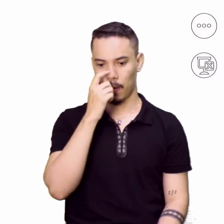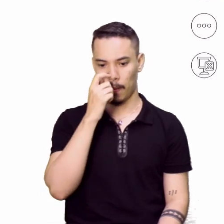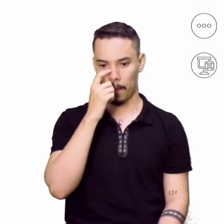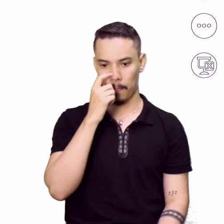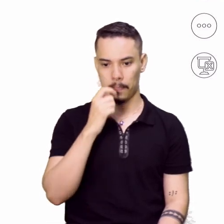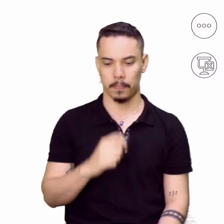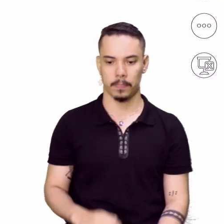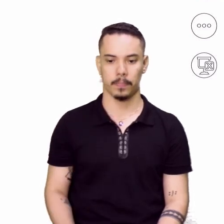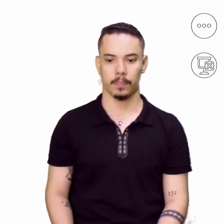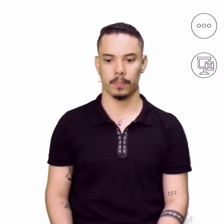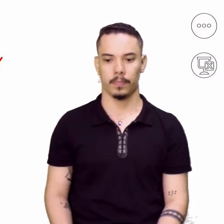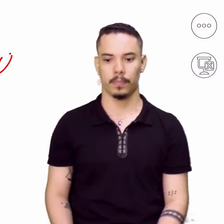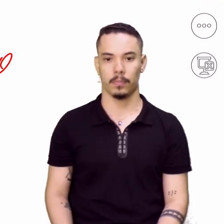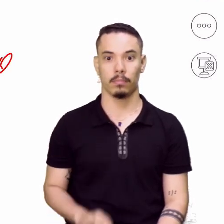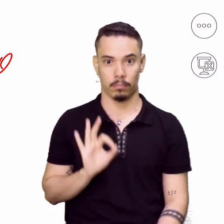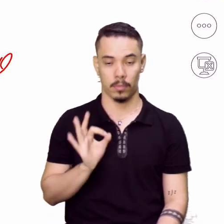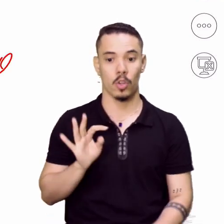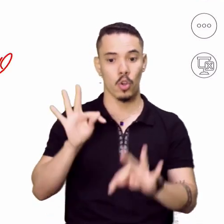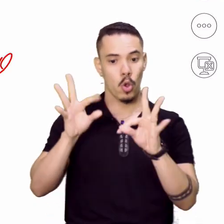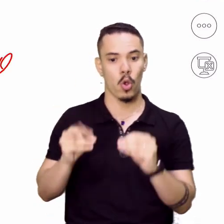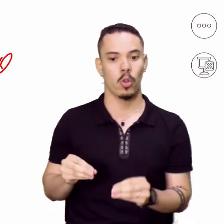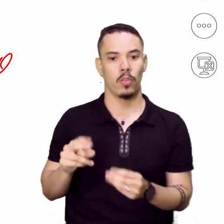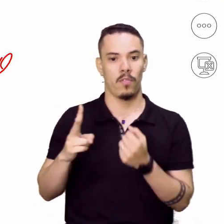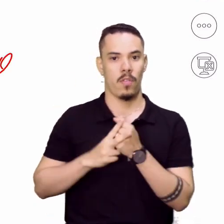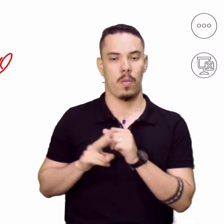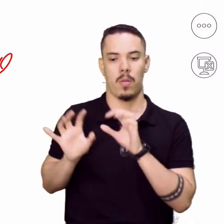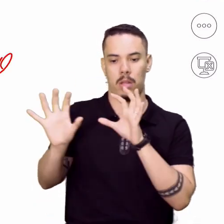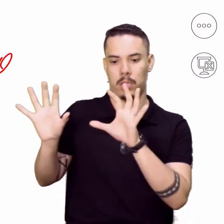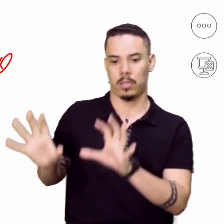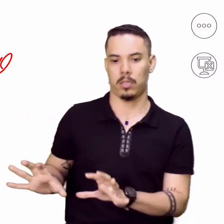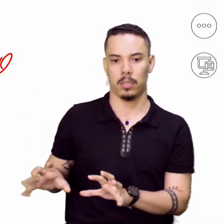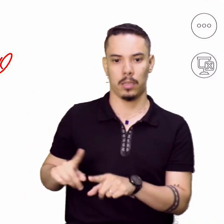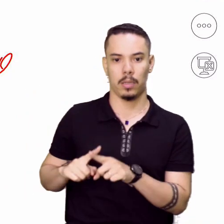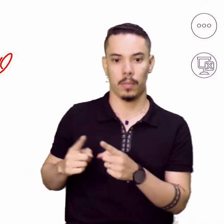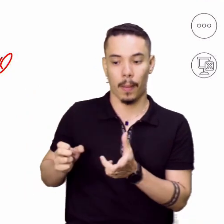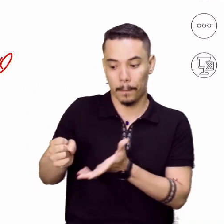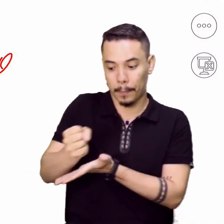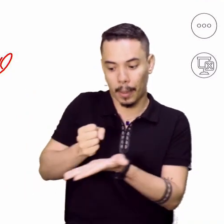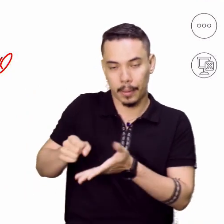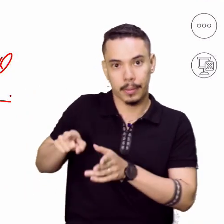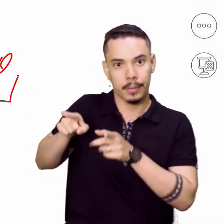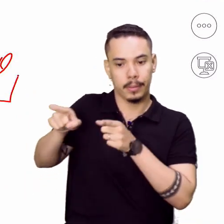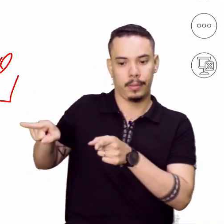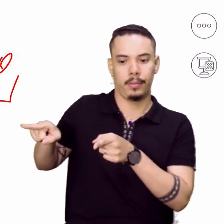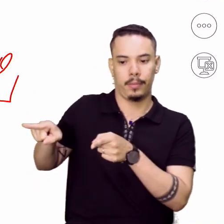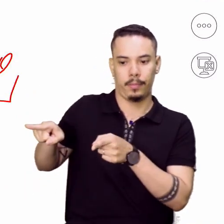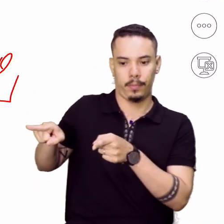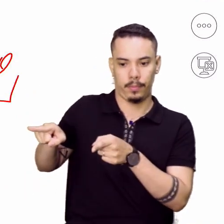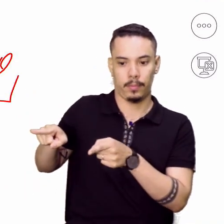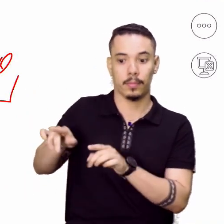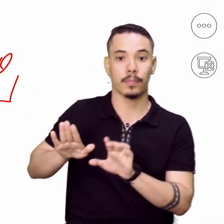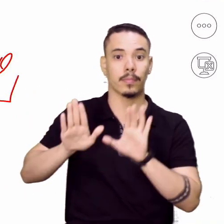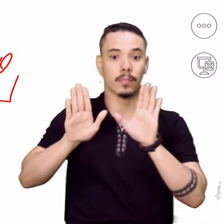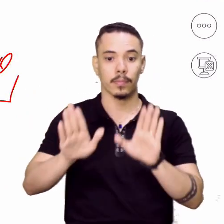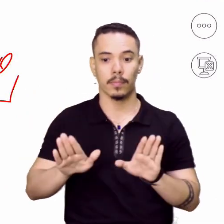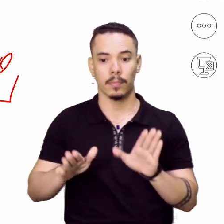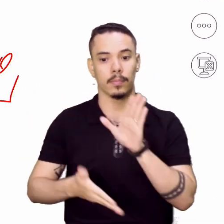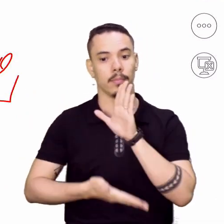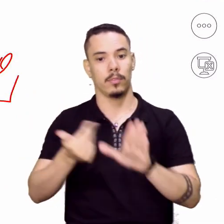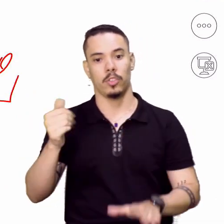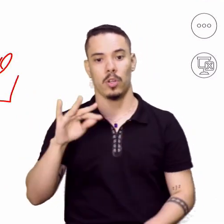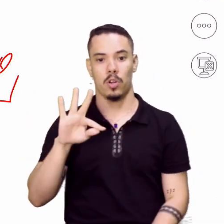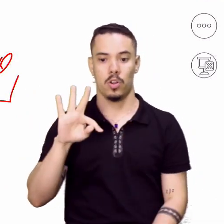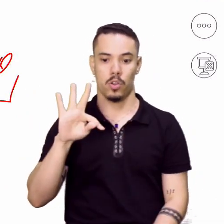to go todos eles nascem assim então você vai usar ele na forma base que é assim só que sem o